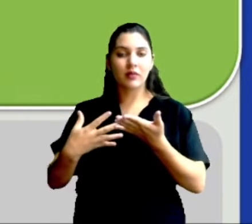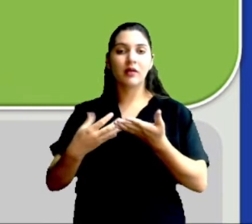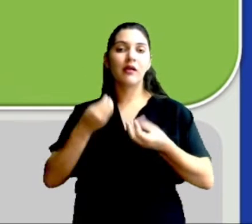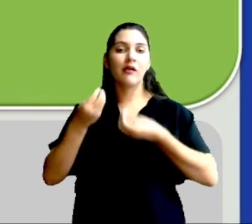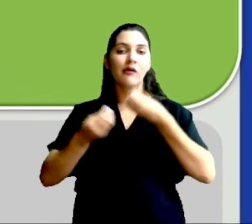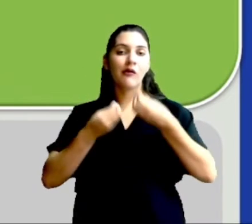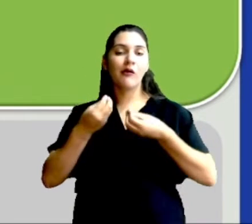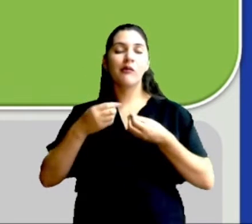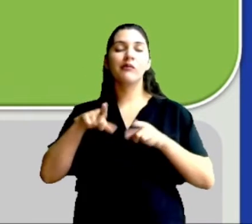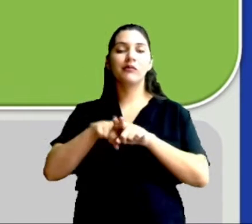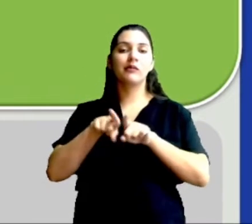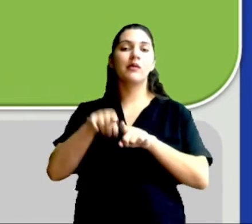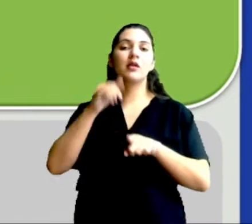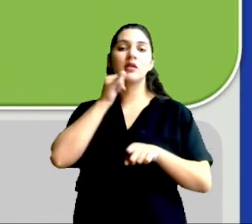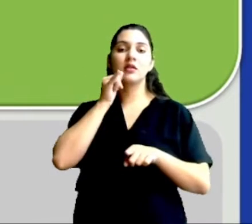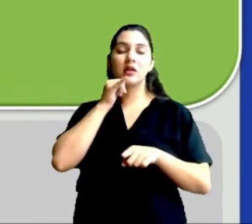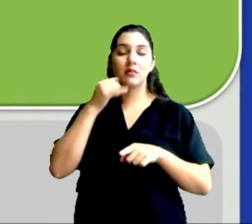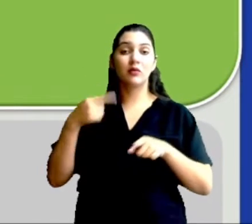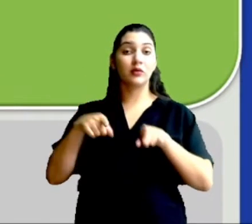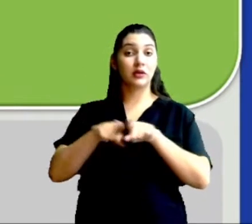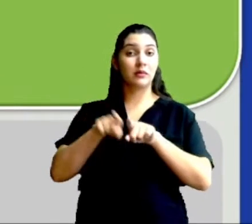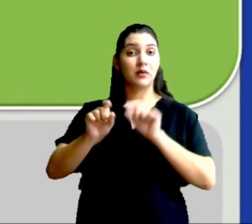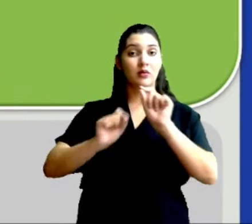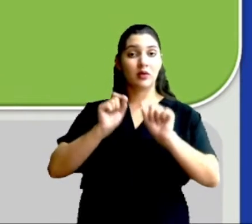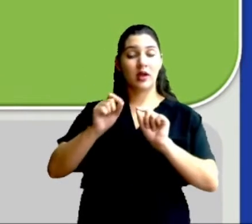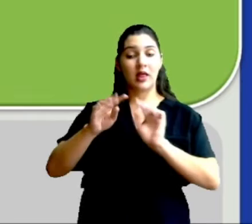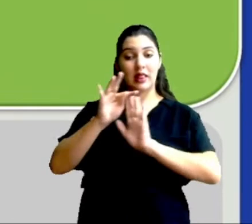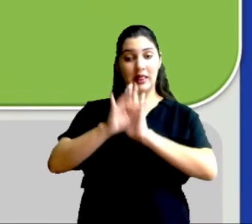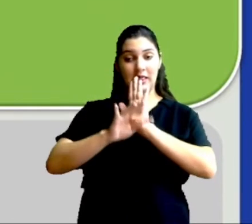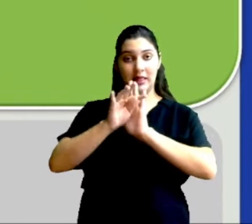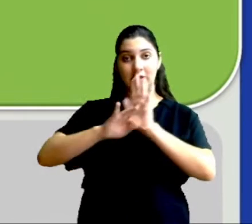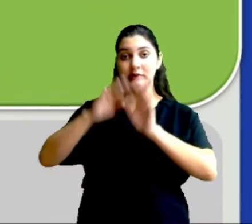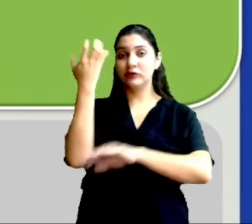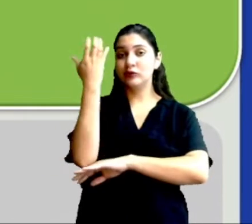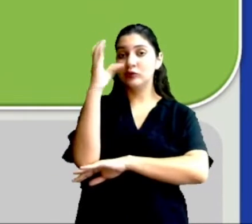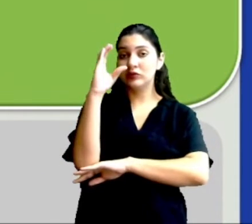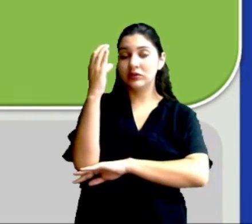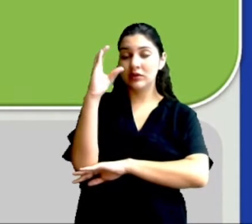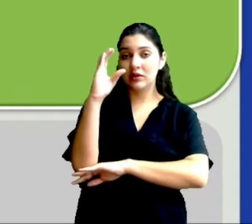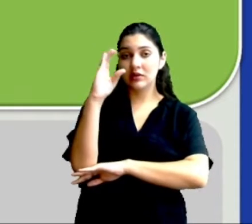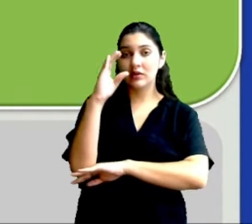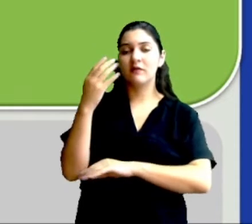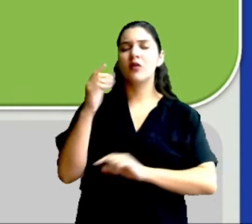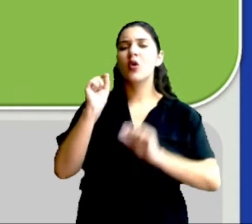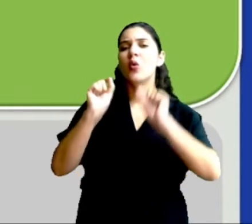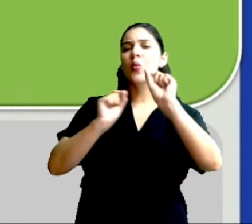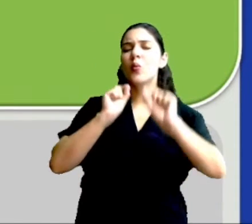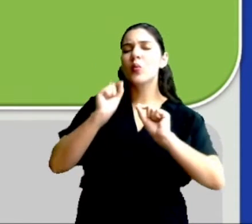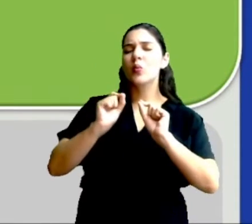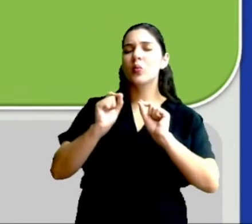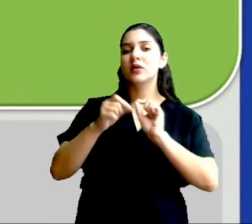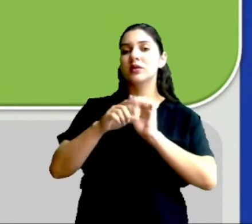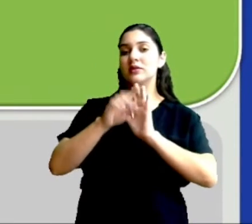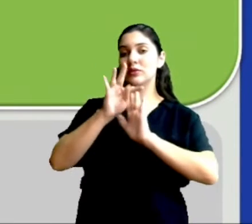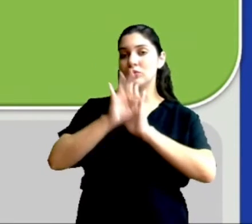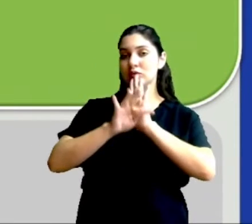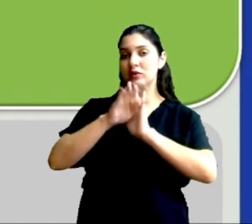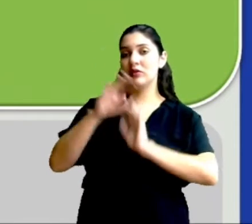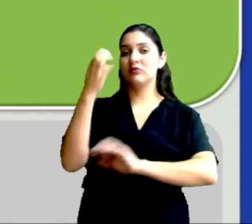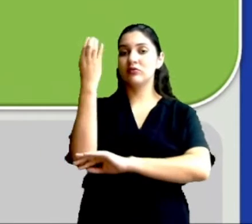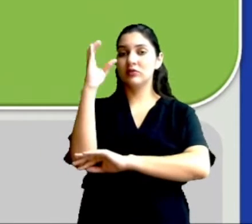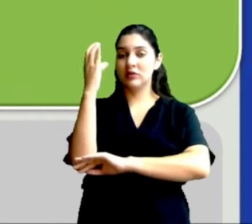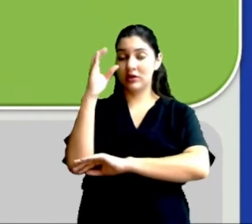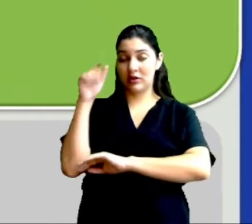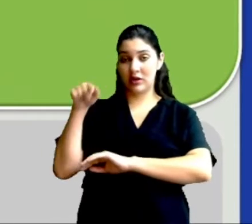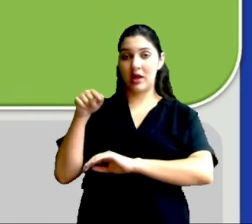como exemplo isso aí. E também em textos científicos. E o que seriam os textos científicos? São